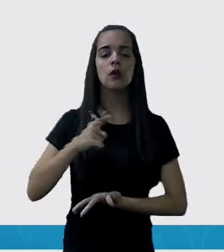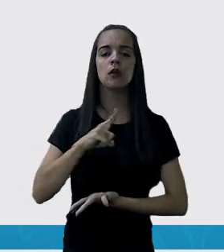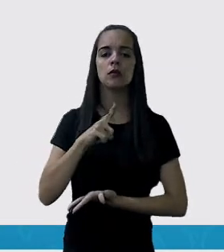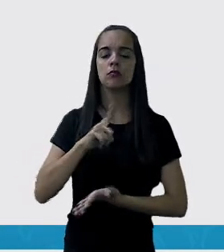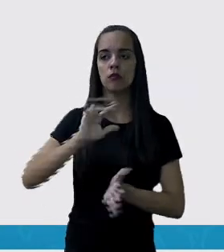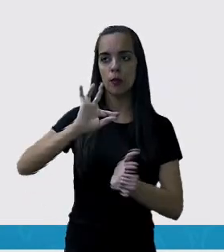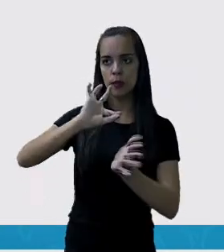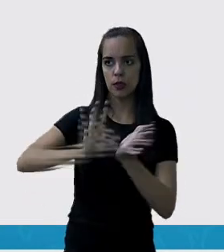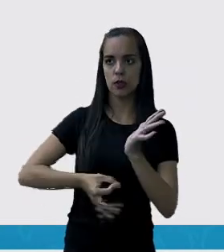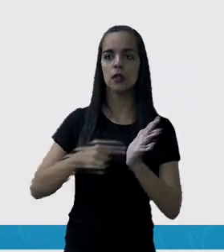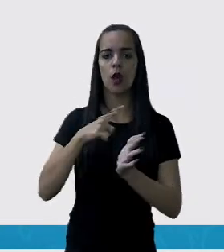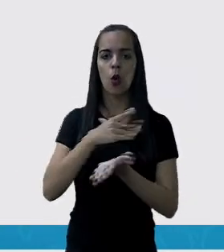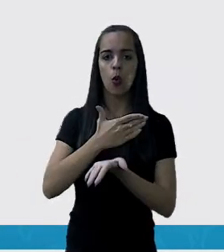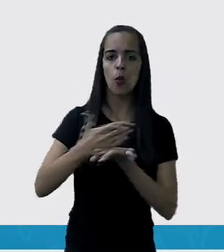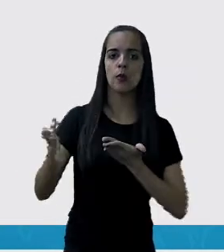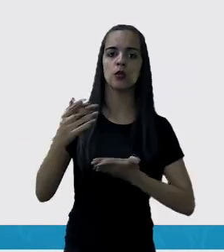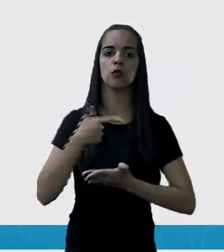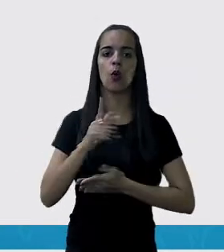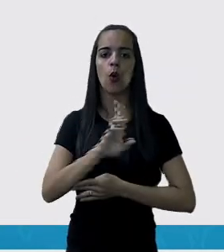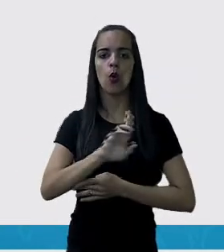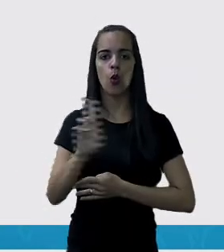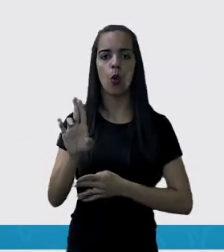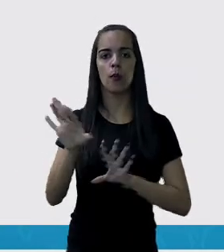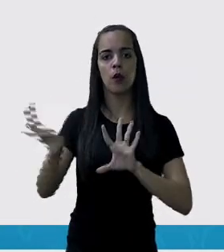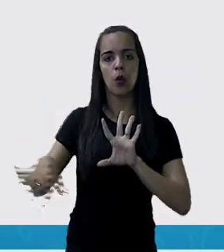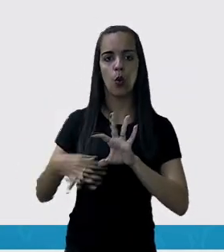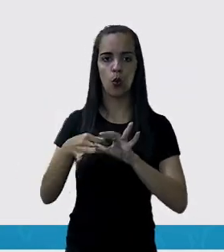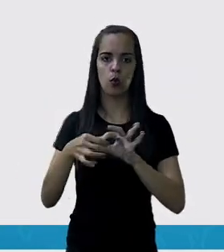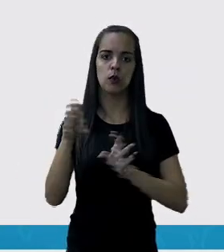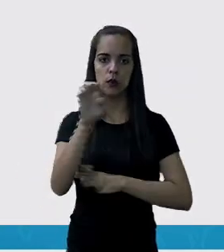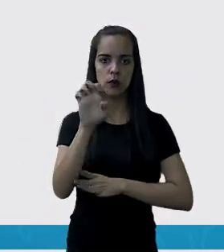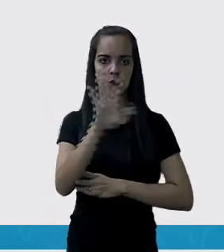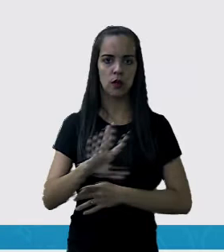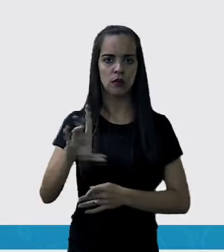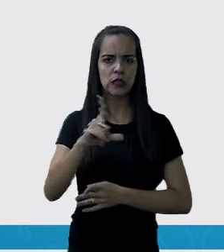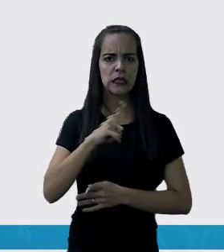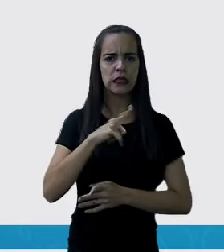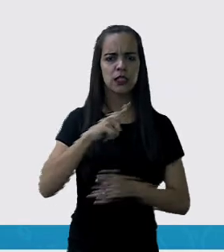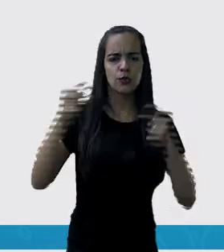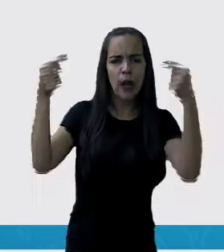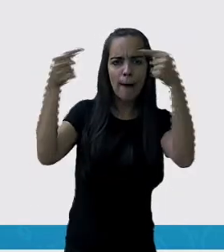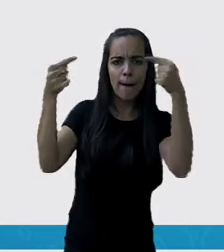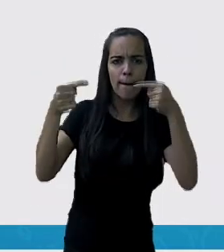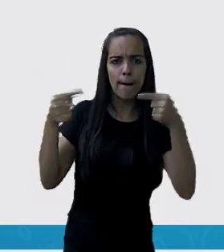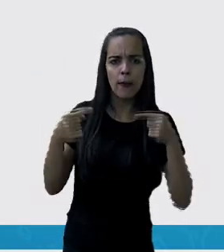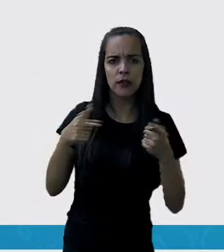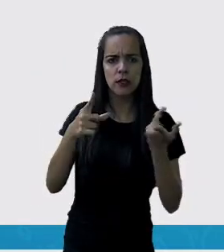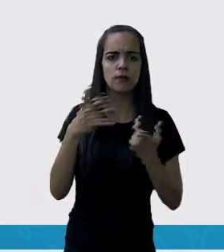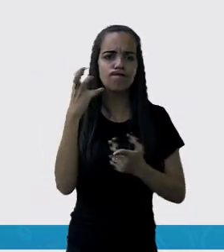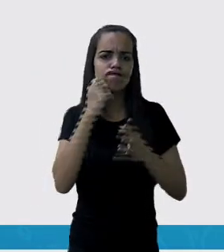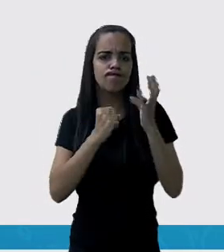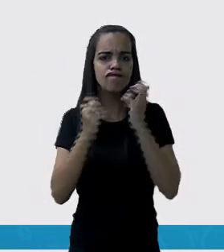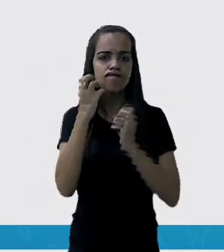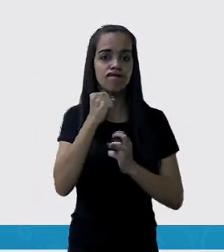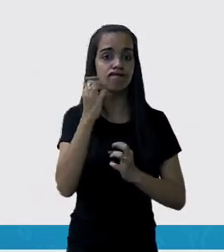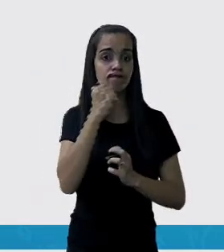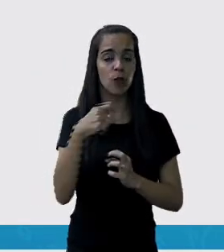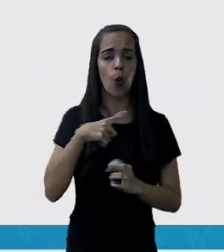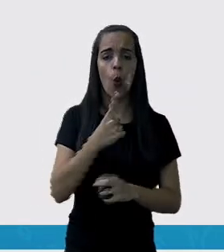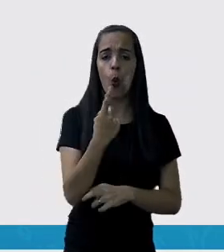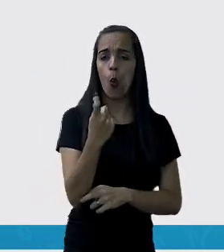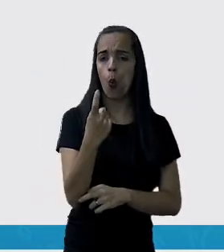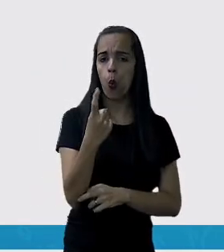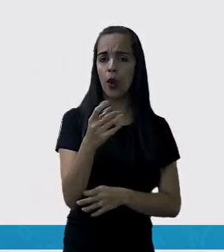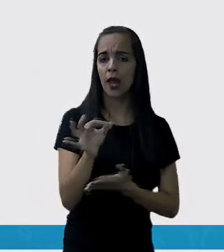E fixaram-se critérios para a adoção de uma moeda única. Ela ainda não